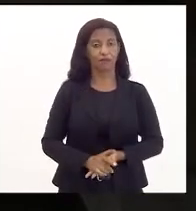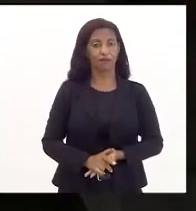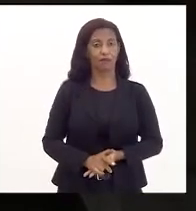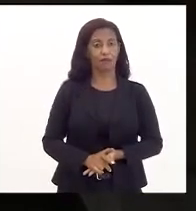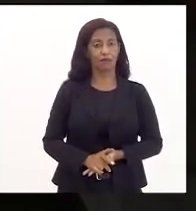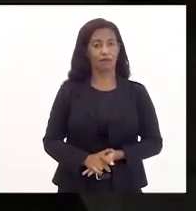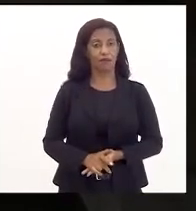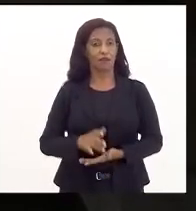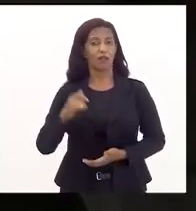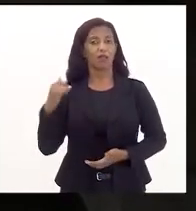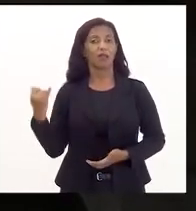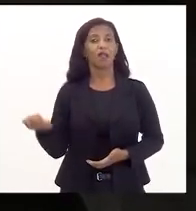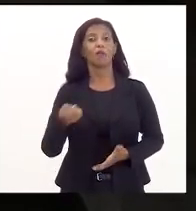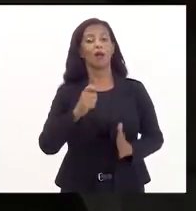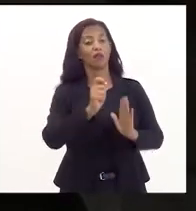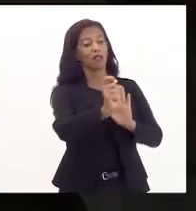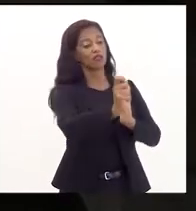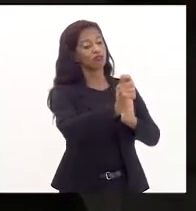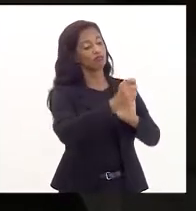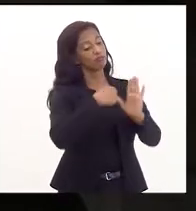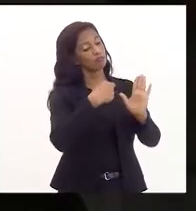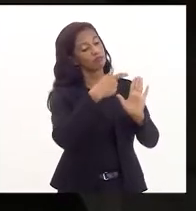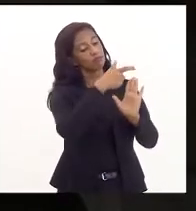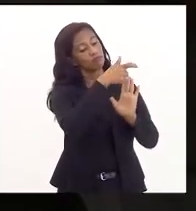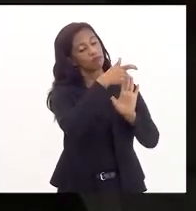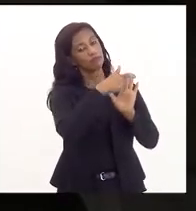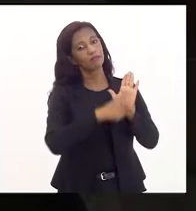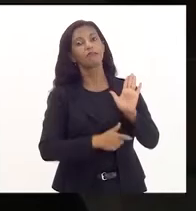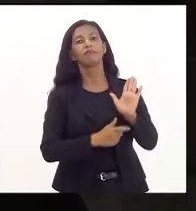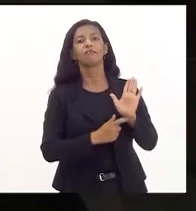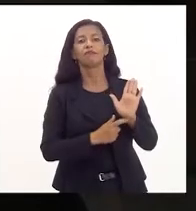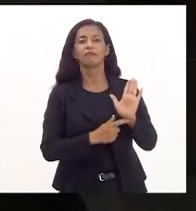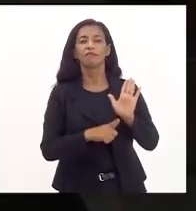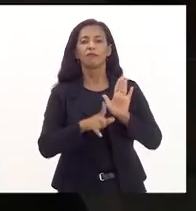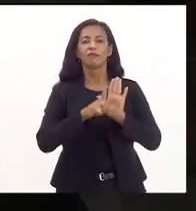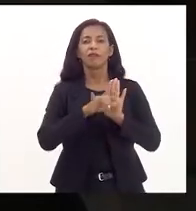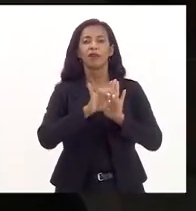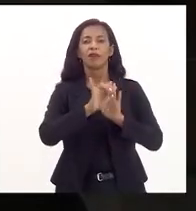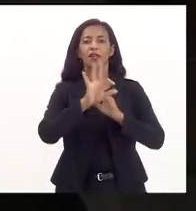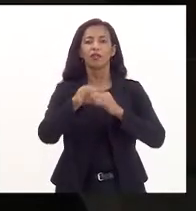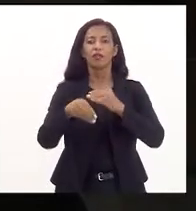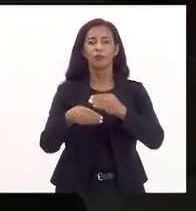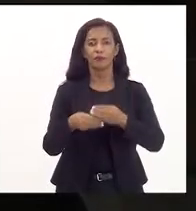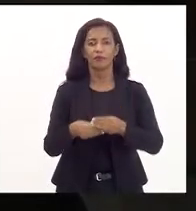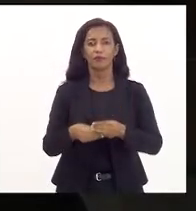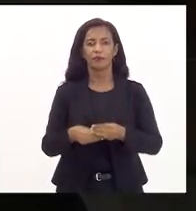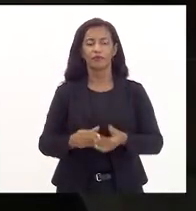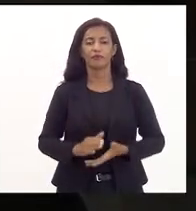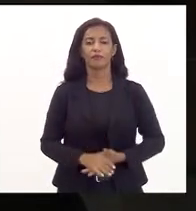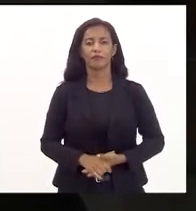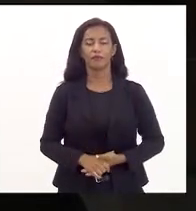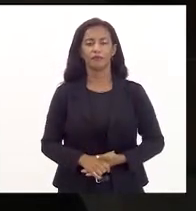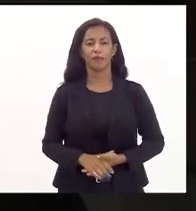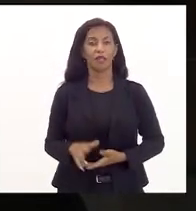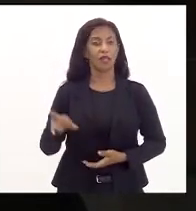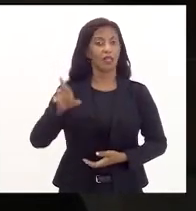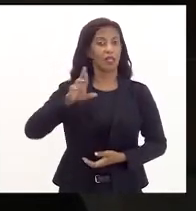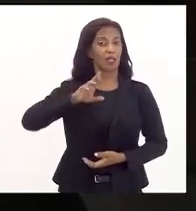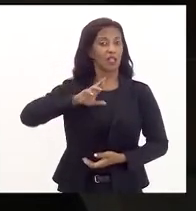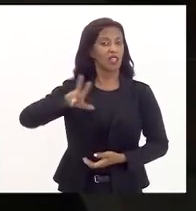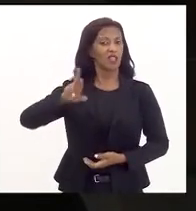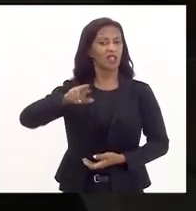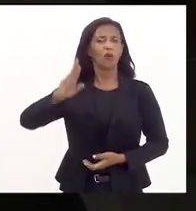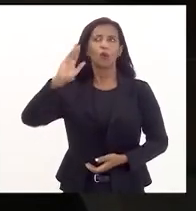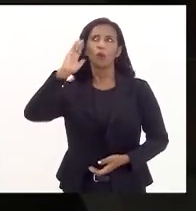vale o que está escrito nas leis complementares e não os